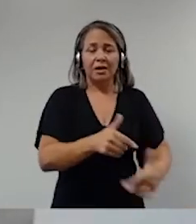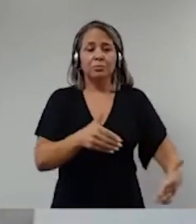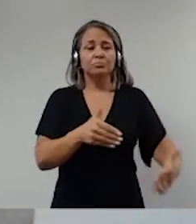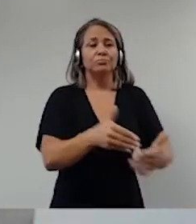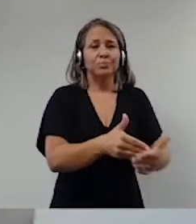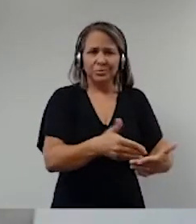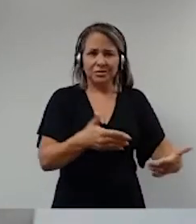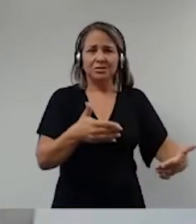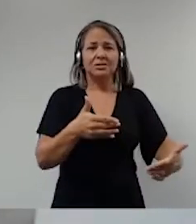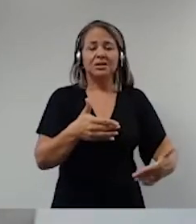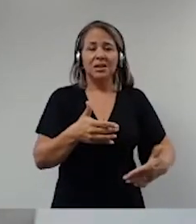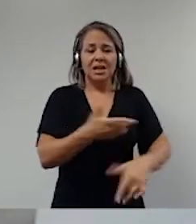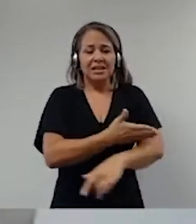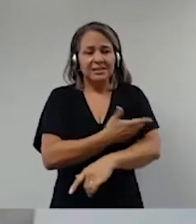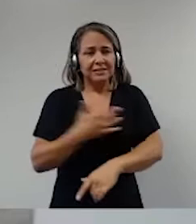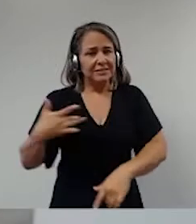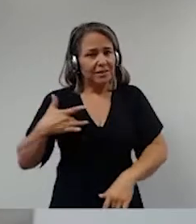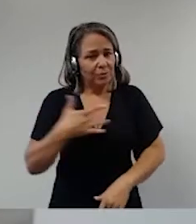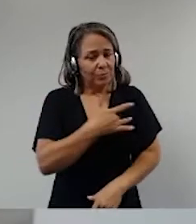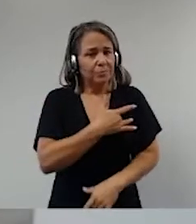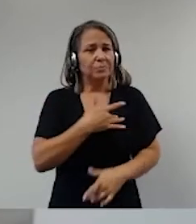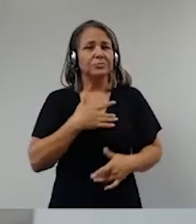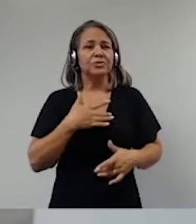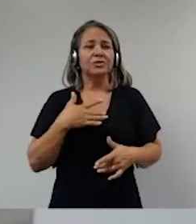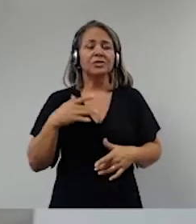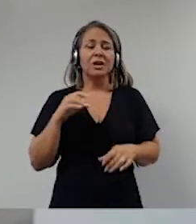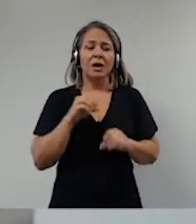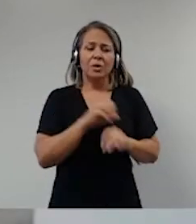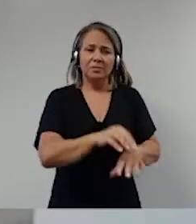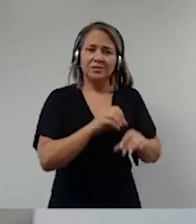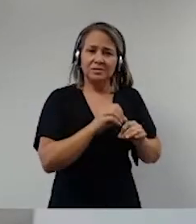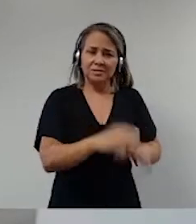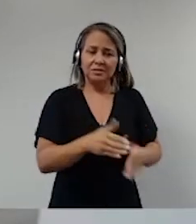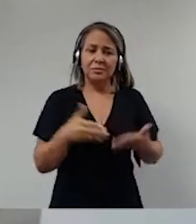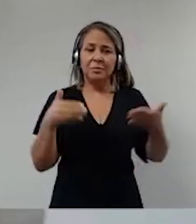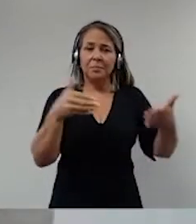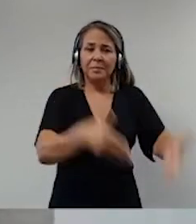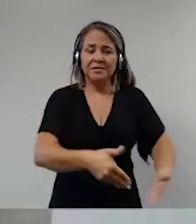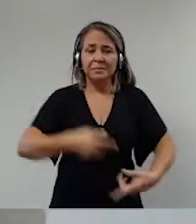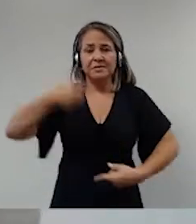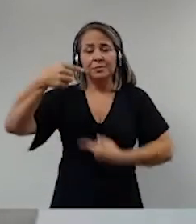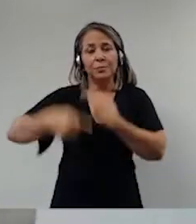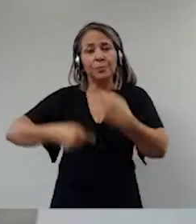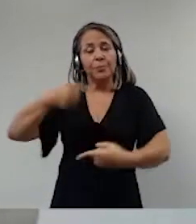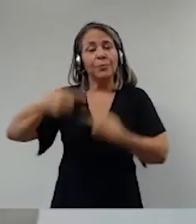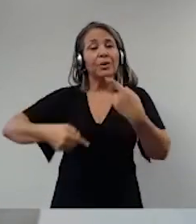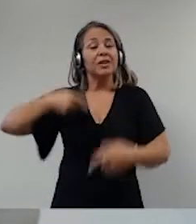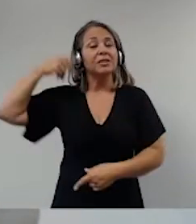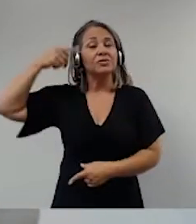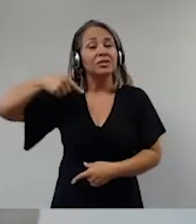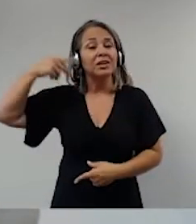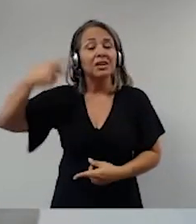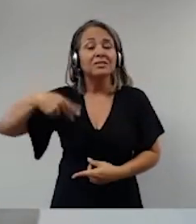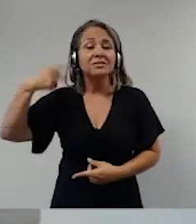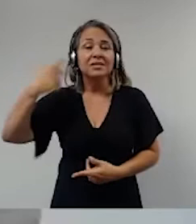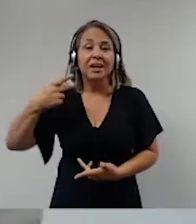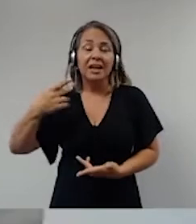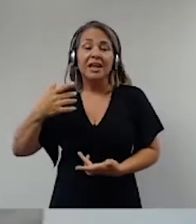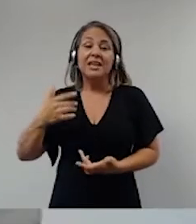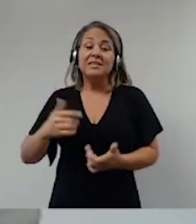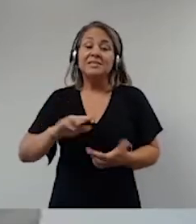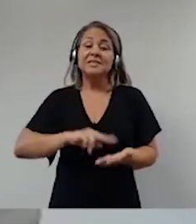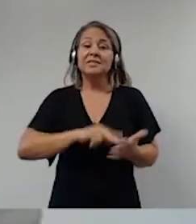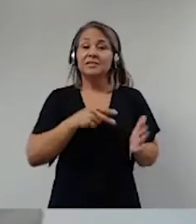à saúde, à participação política. Isso significa que, por